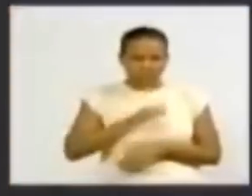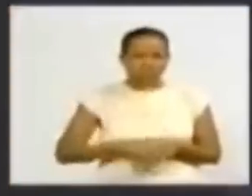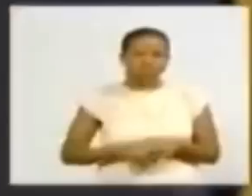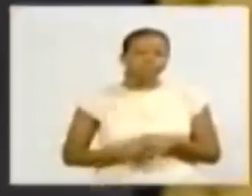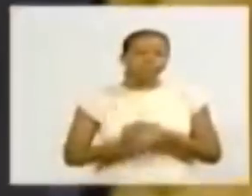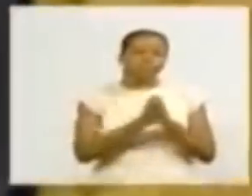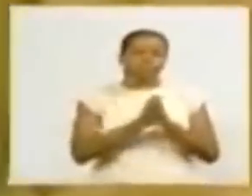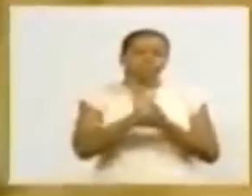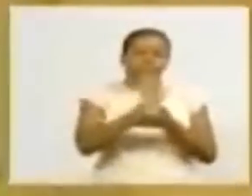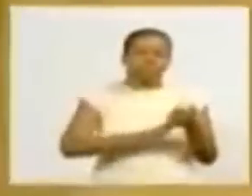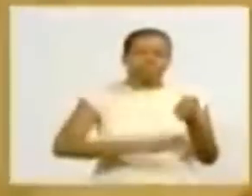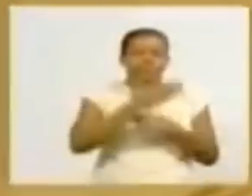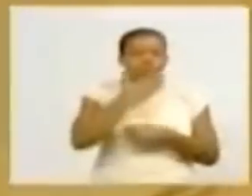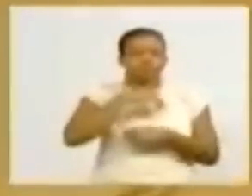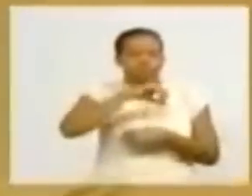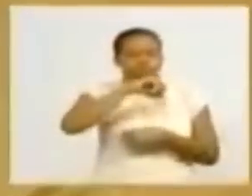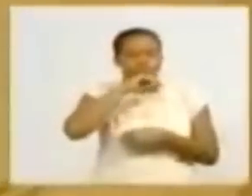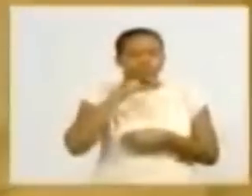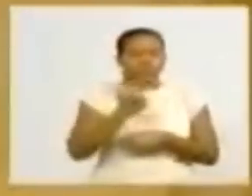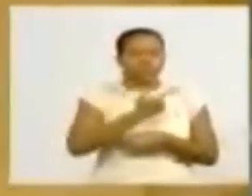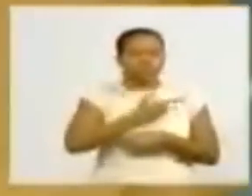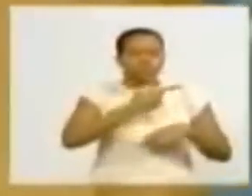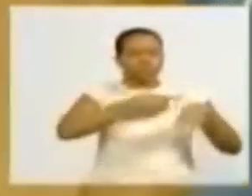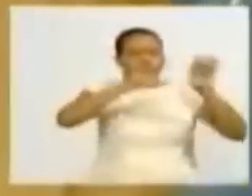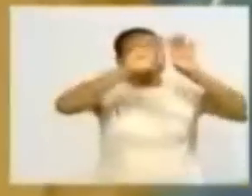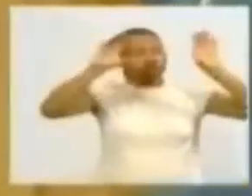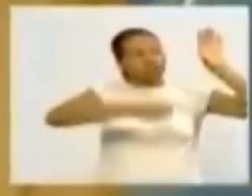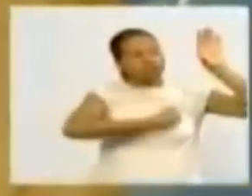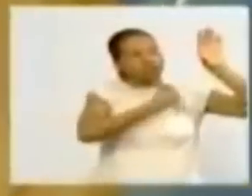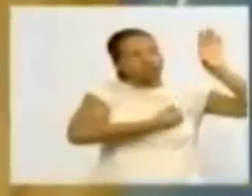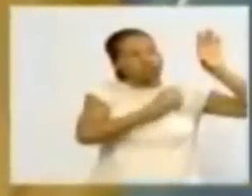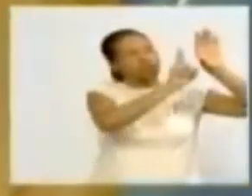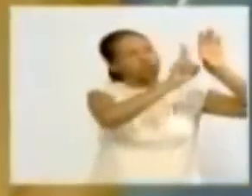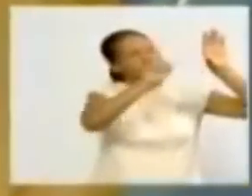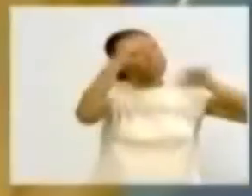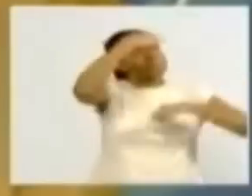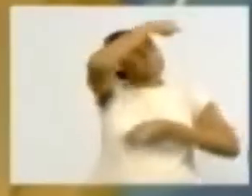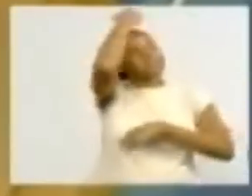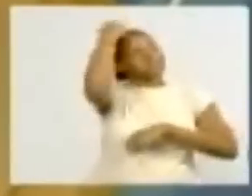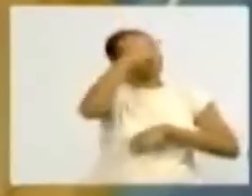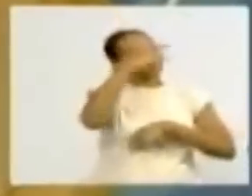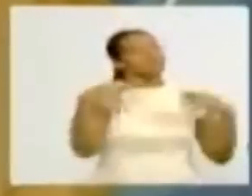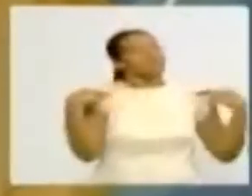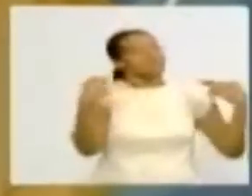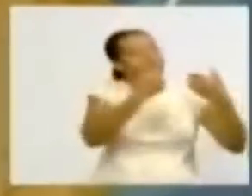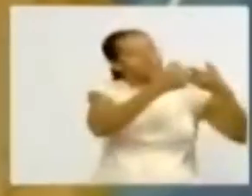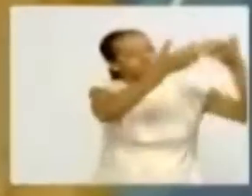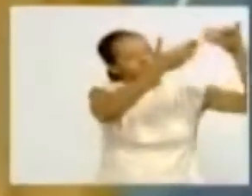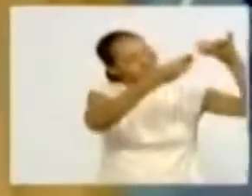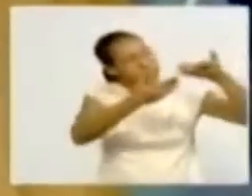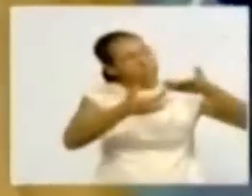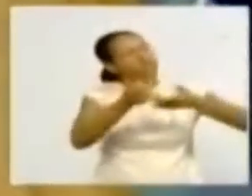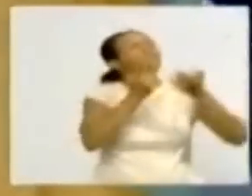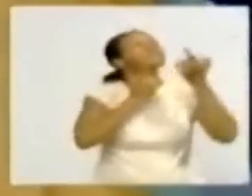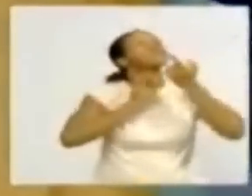Pai nosso, que estais nos céus, santificado seja o vosso nome. Venha a nós